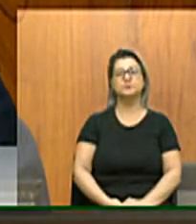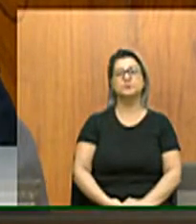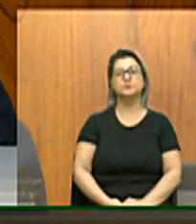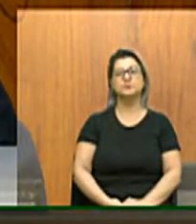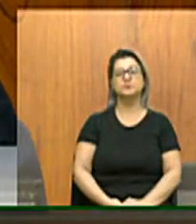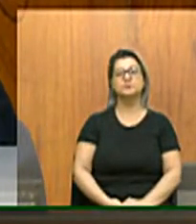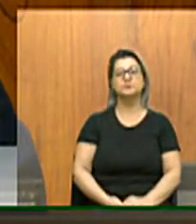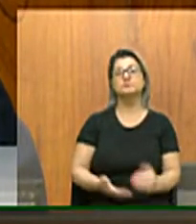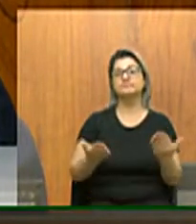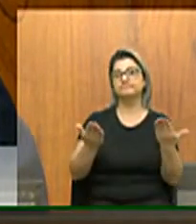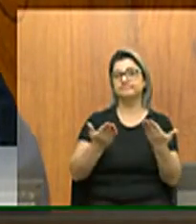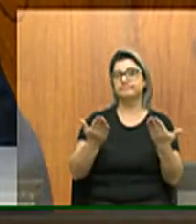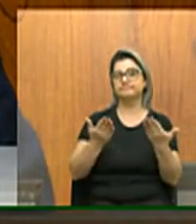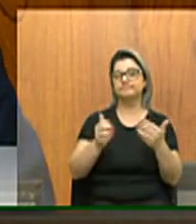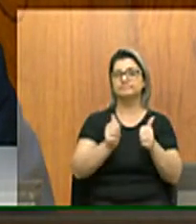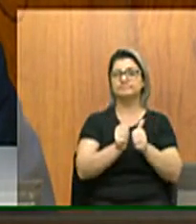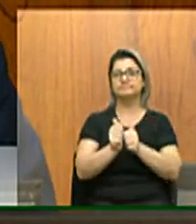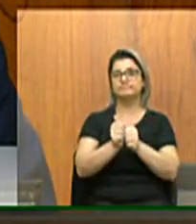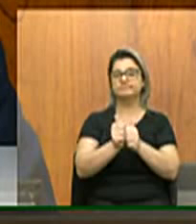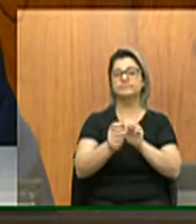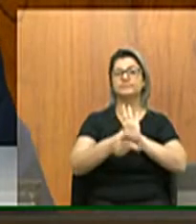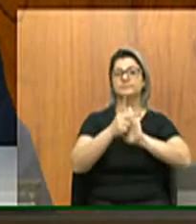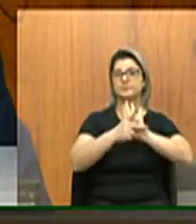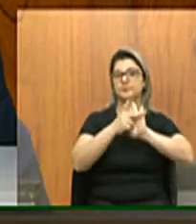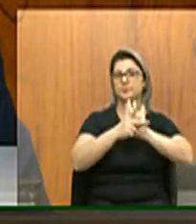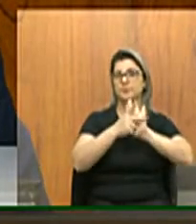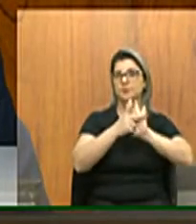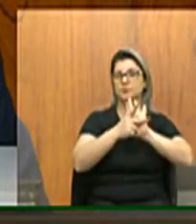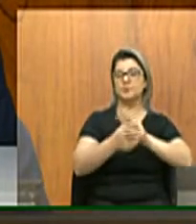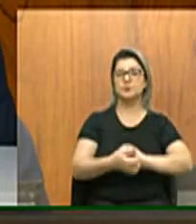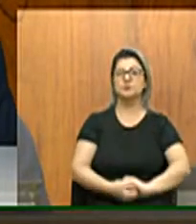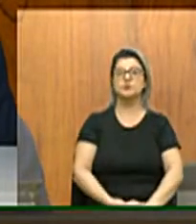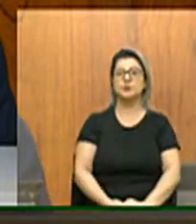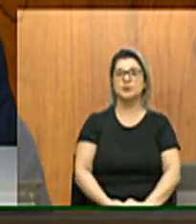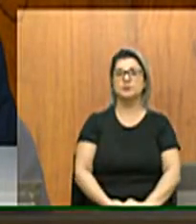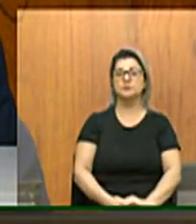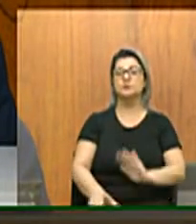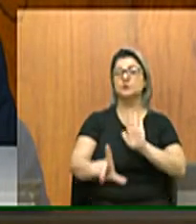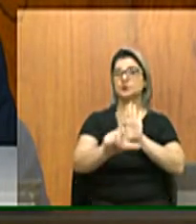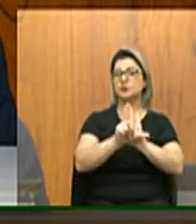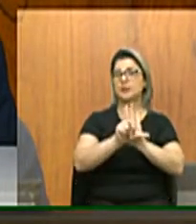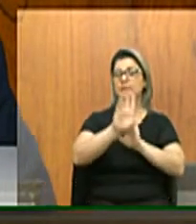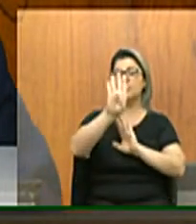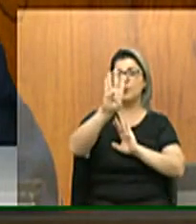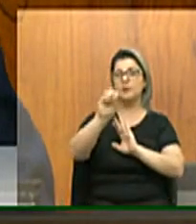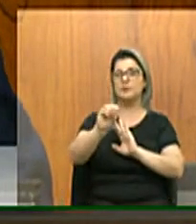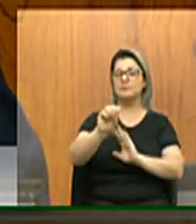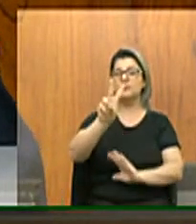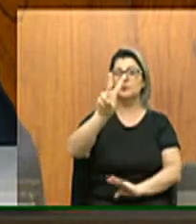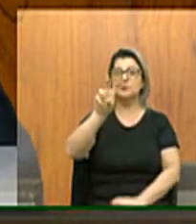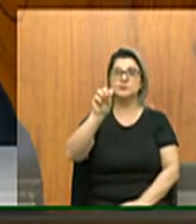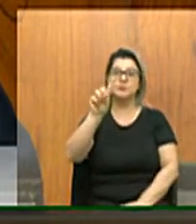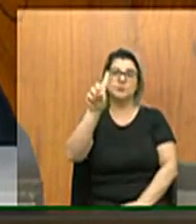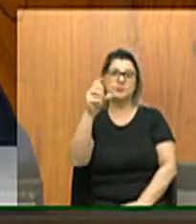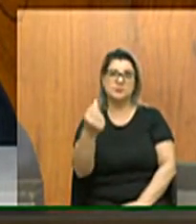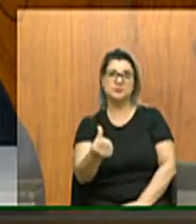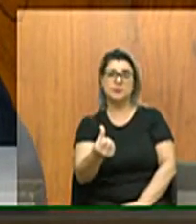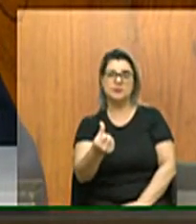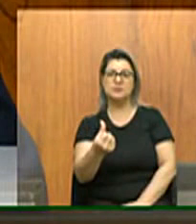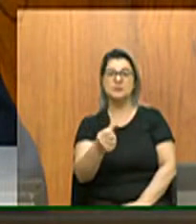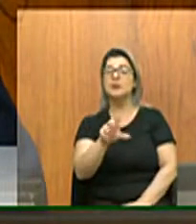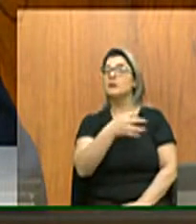Estamos, portanto, no encaminhamento do projeto de lei 40/2016. Não